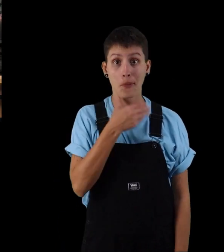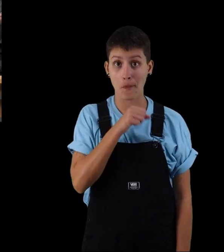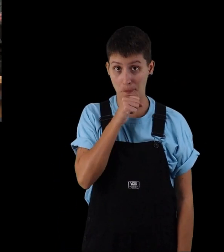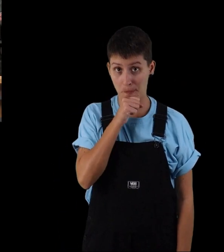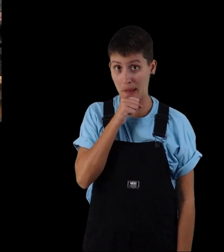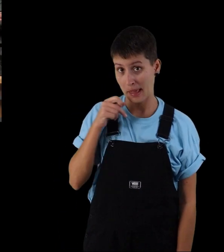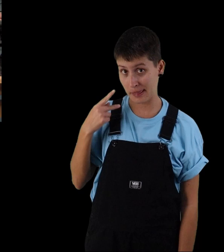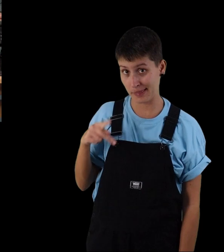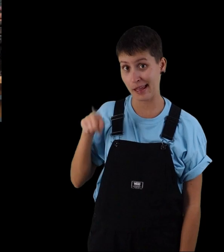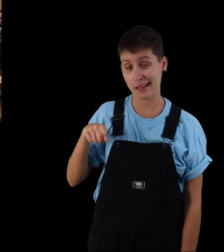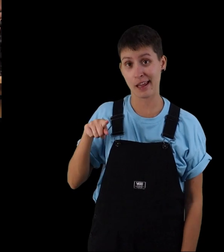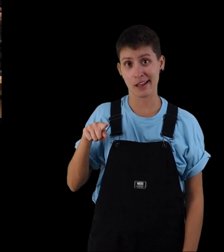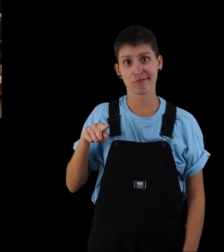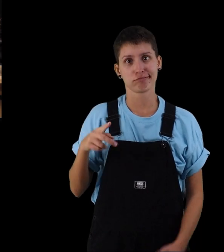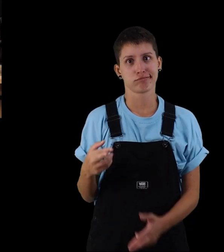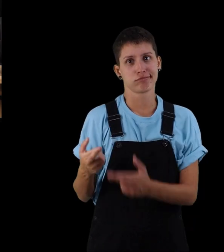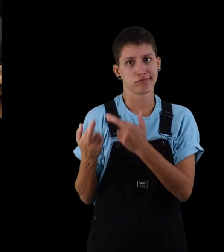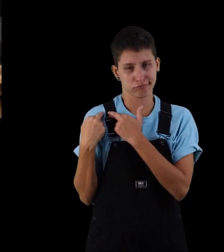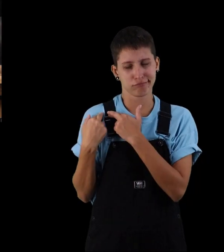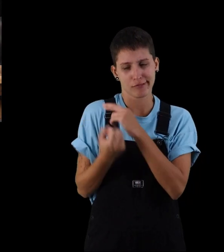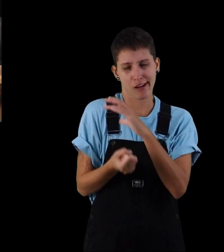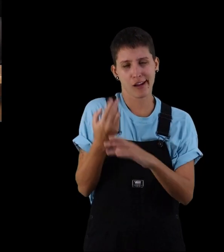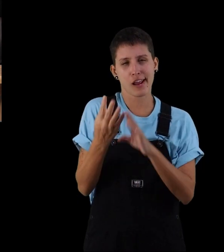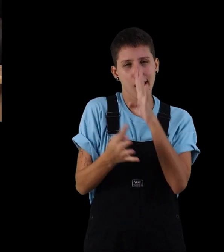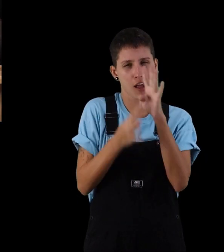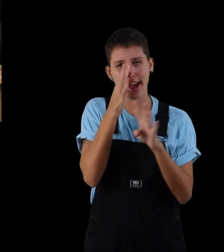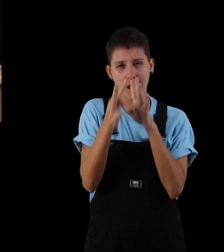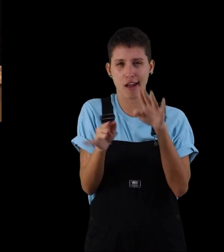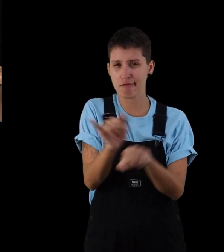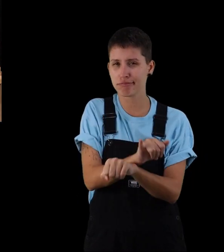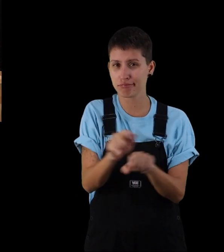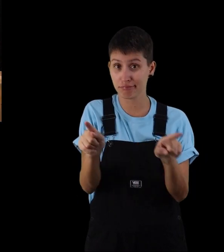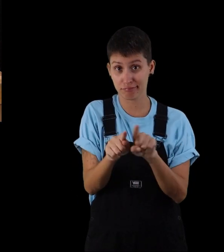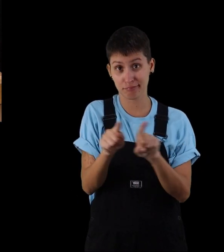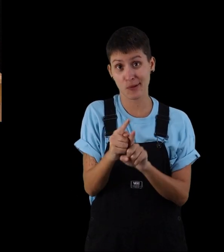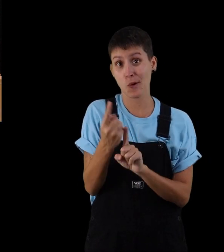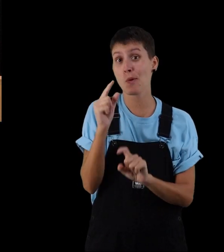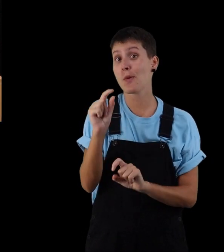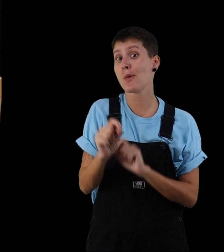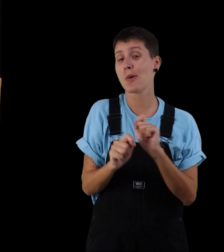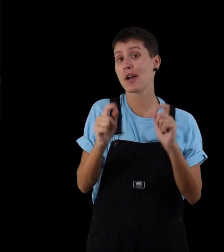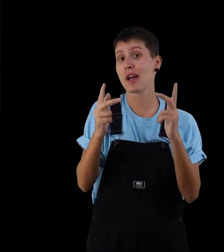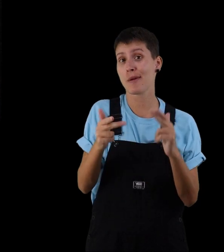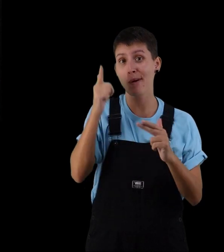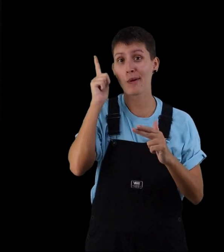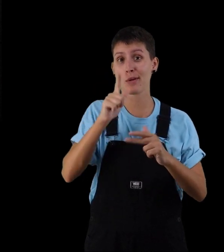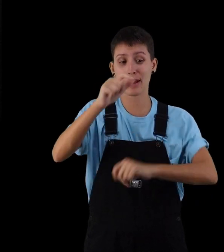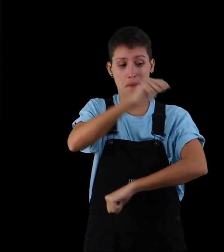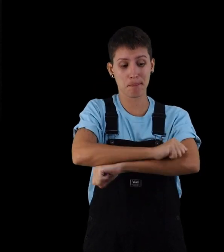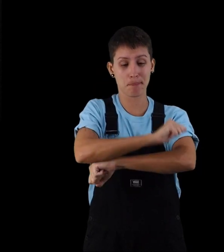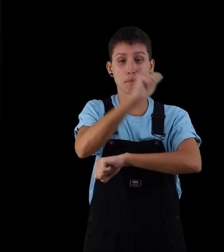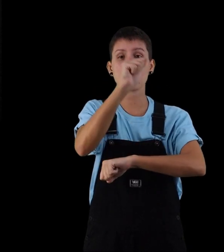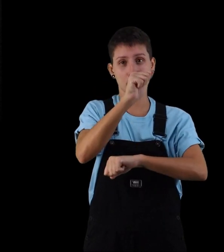menino era mestre em criar engenhocas, e uma delas servia para fazer cópias de partituras